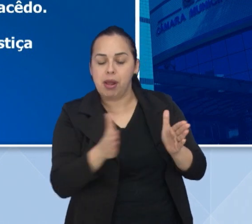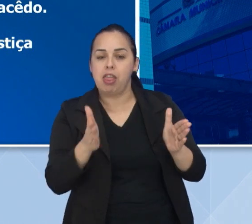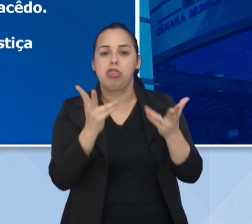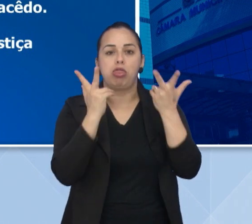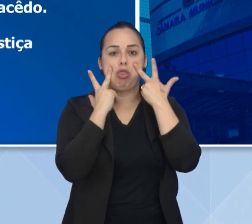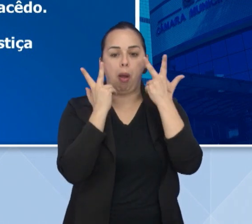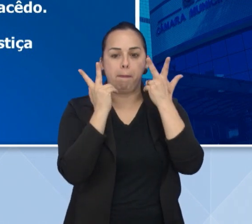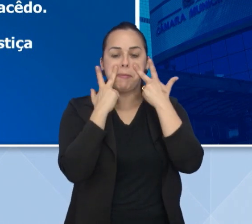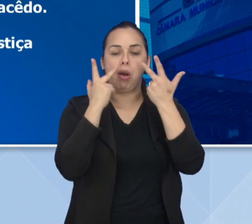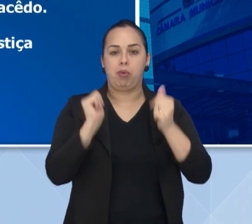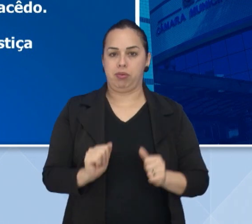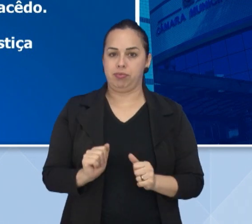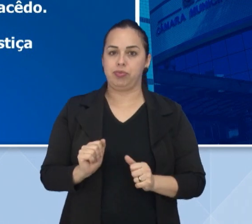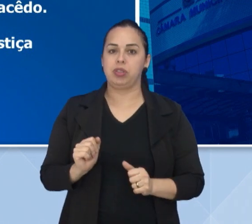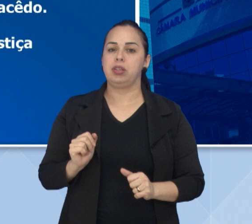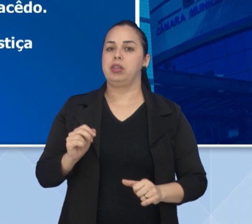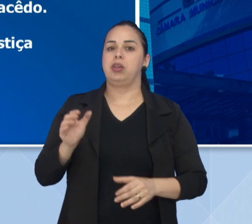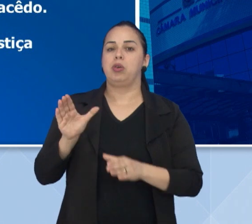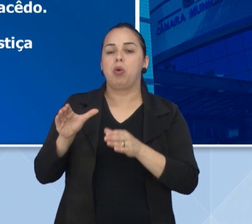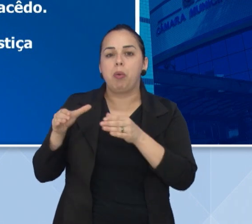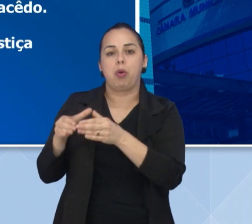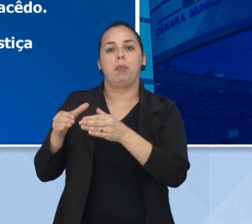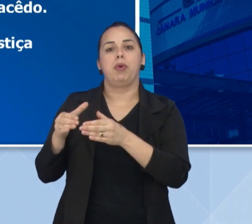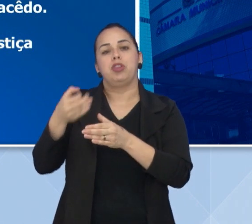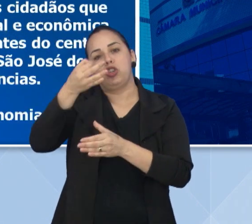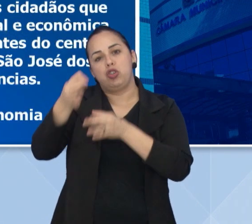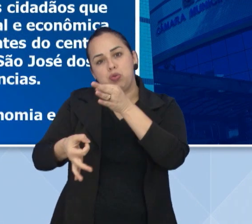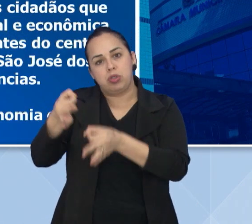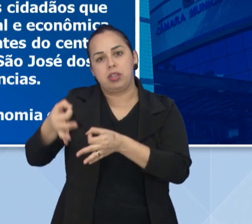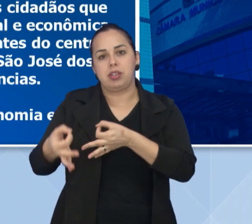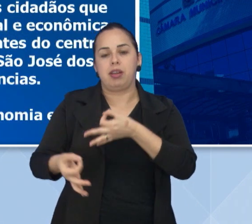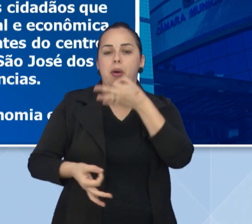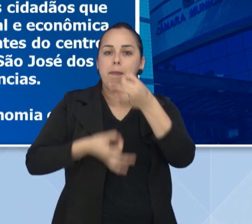ordinário, Comissão de Justiça.